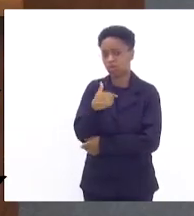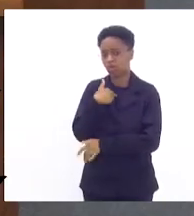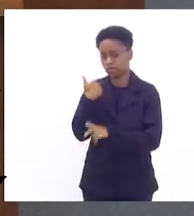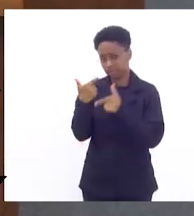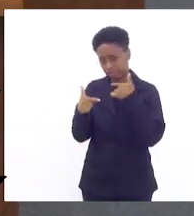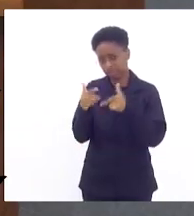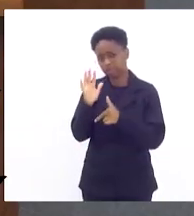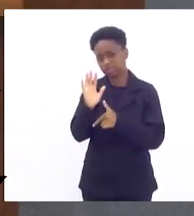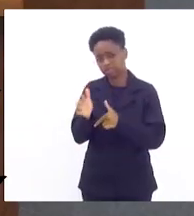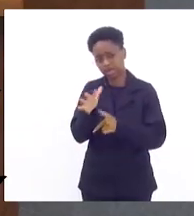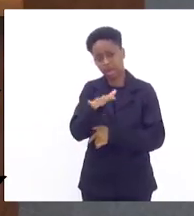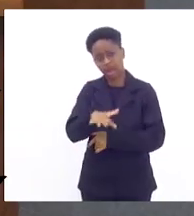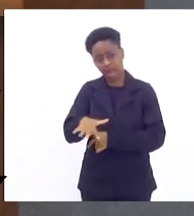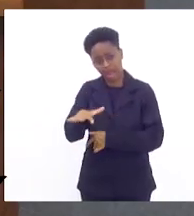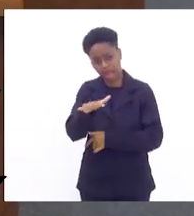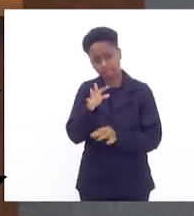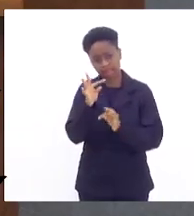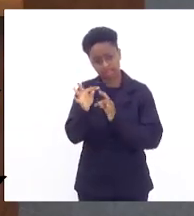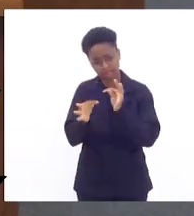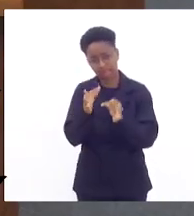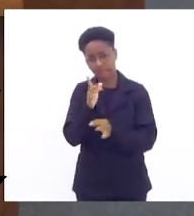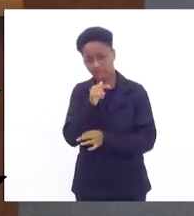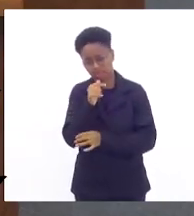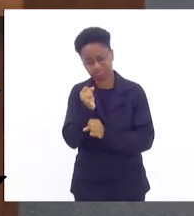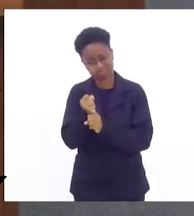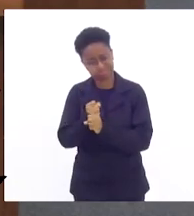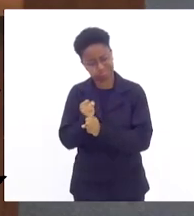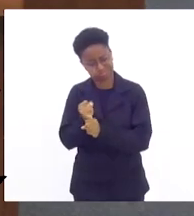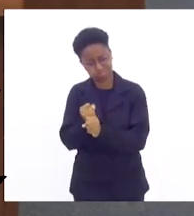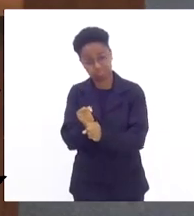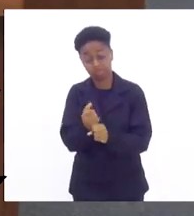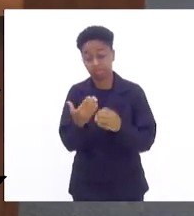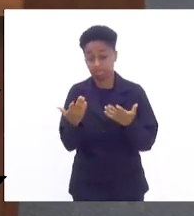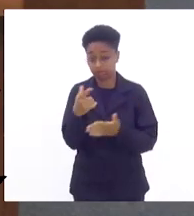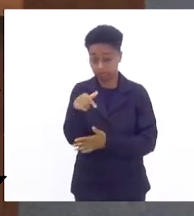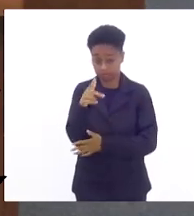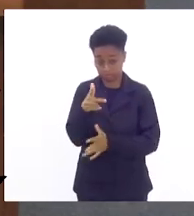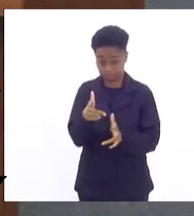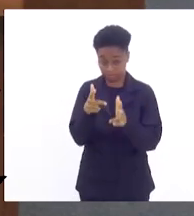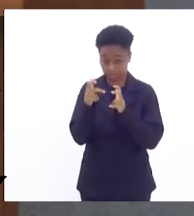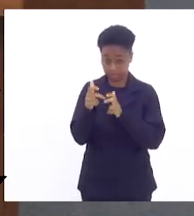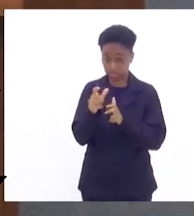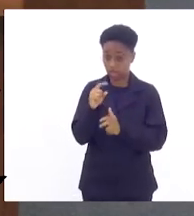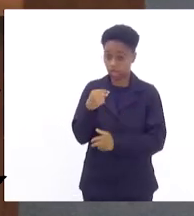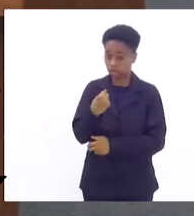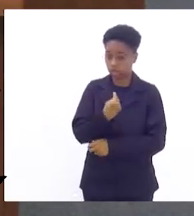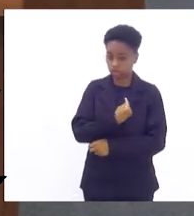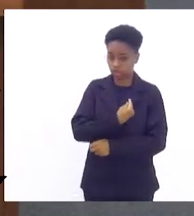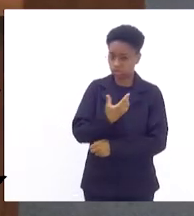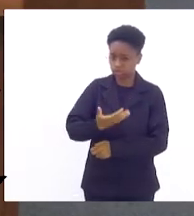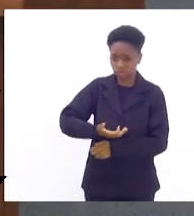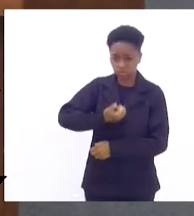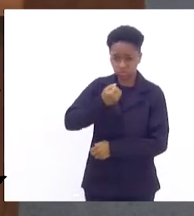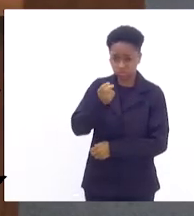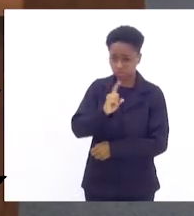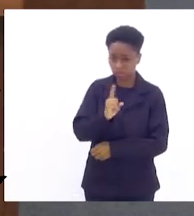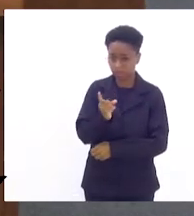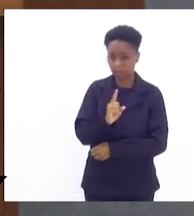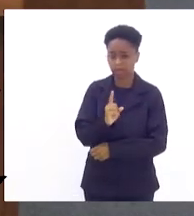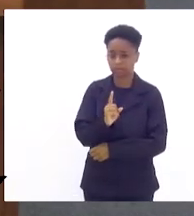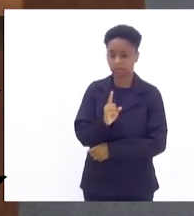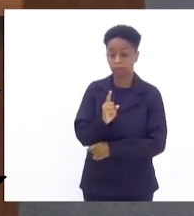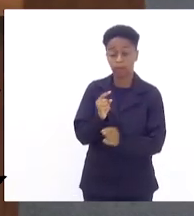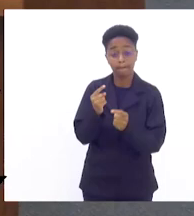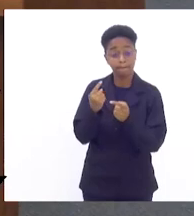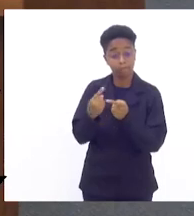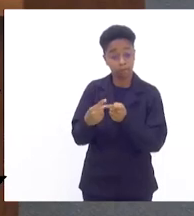sanitarista há bastante tempo. Veja, quando eu digo que nós não estamos surpresos, é